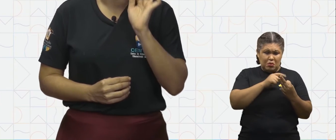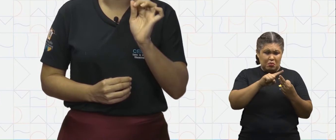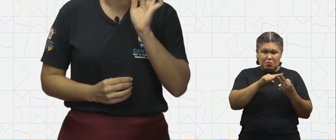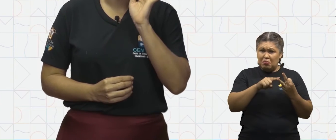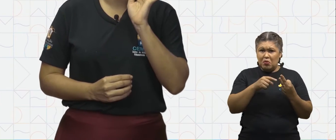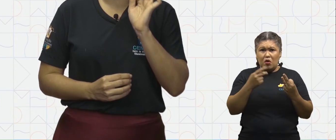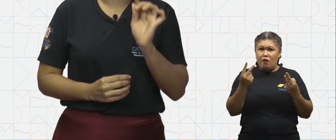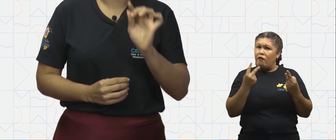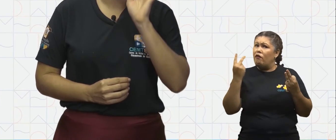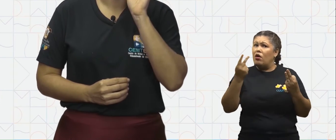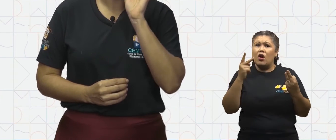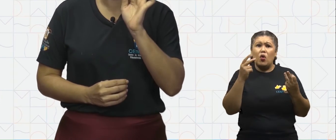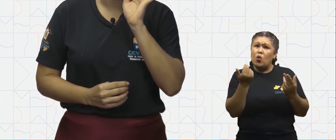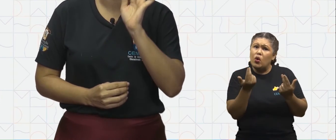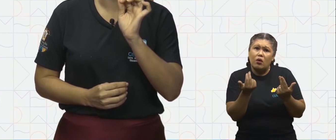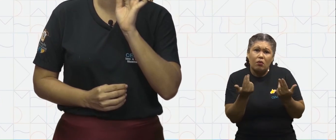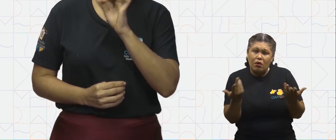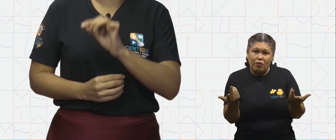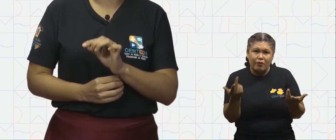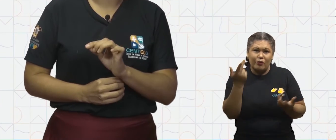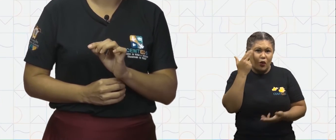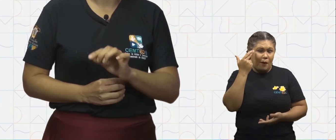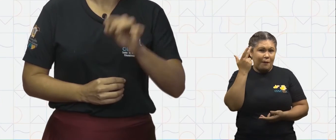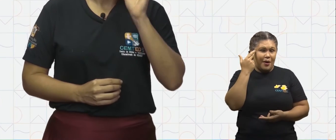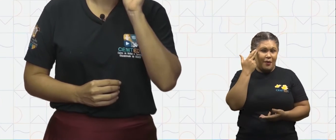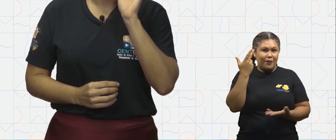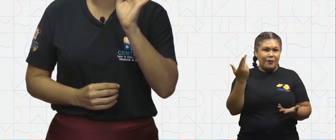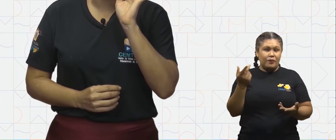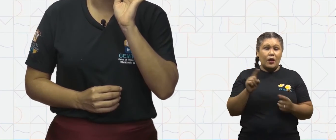a mesma quantidade, o mesmo valor.